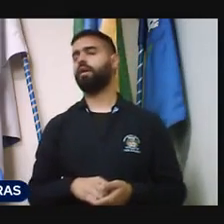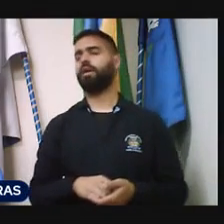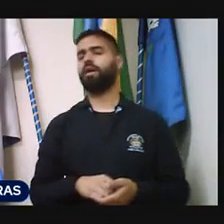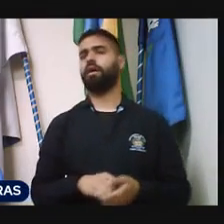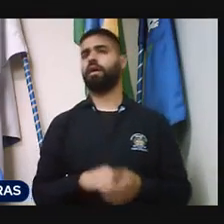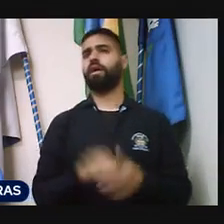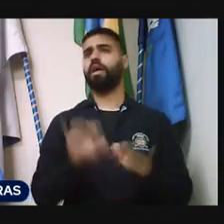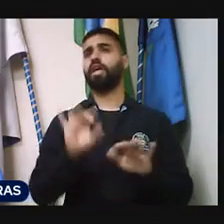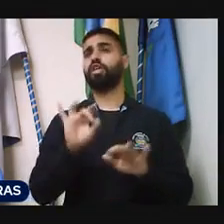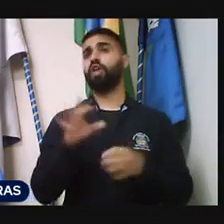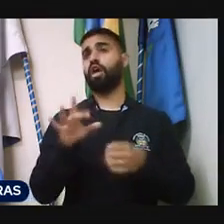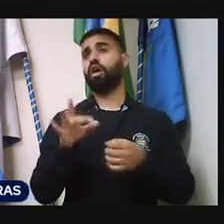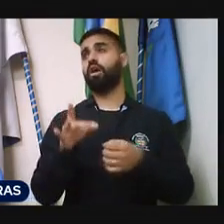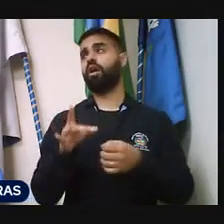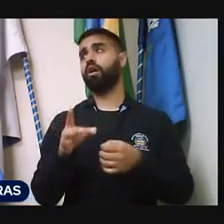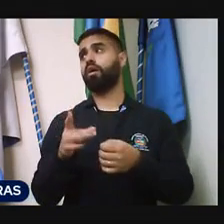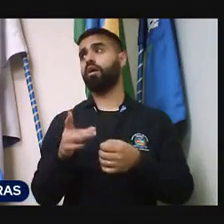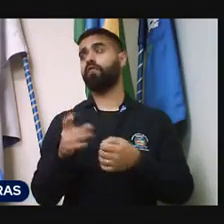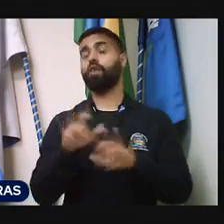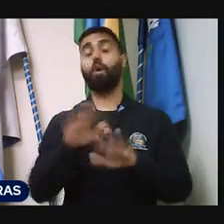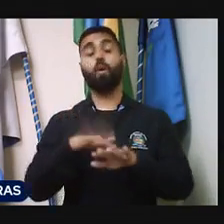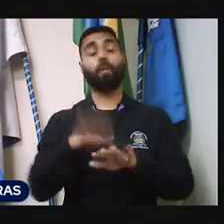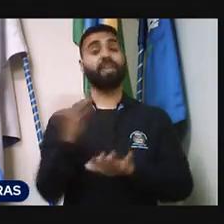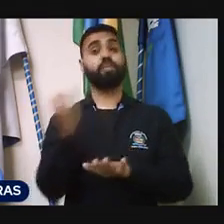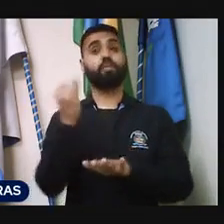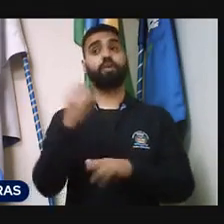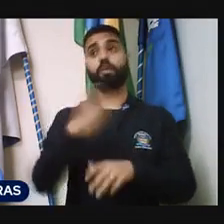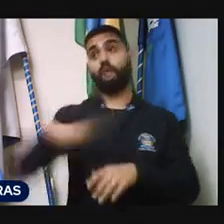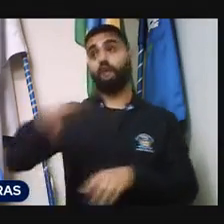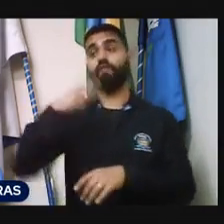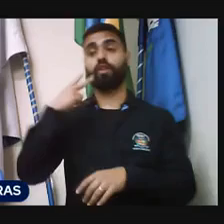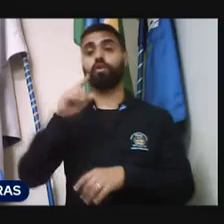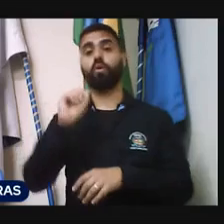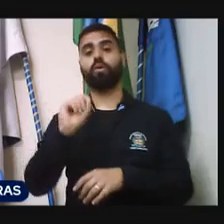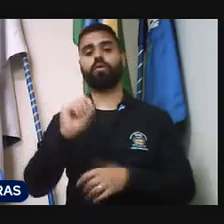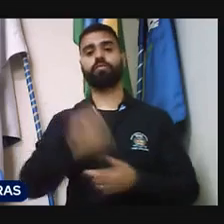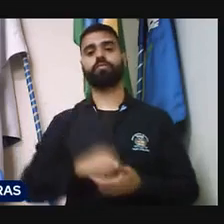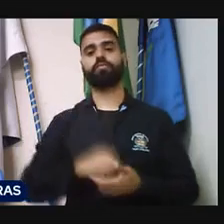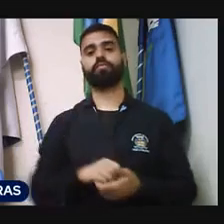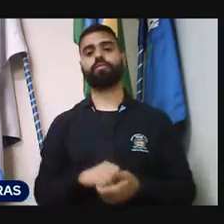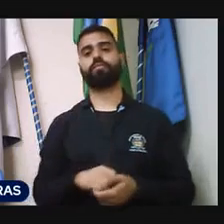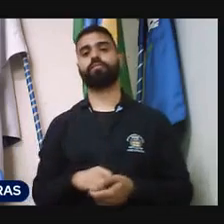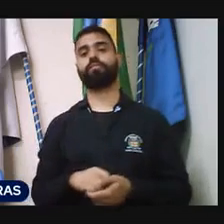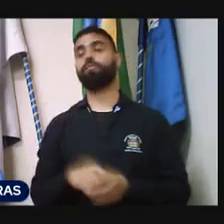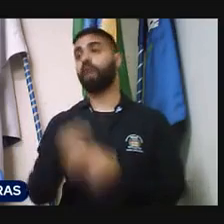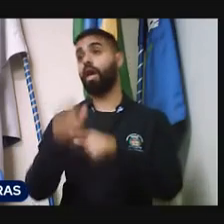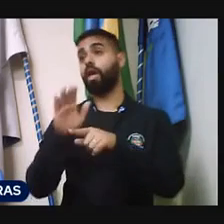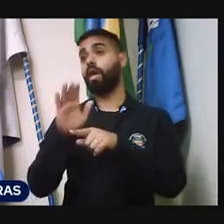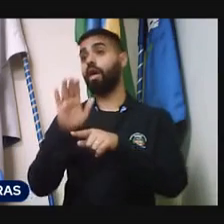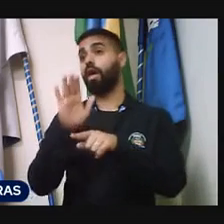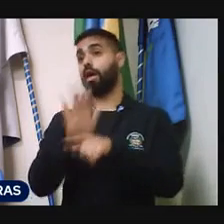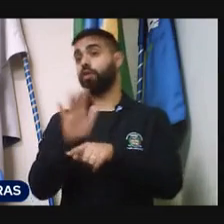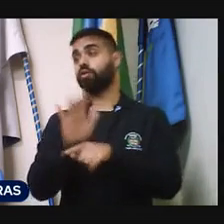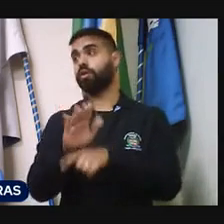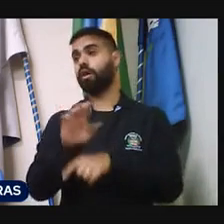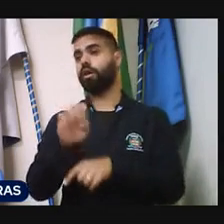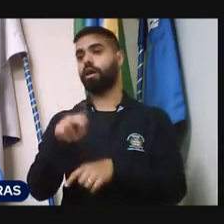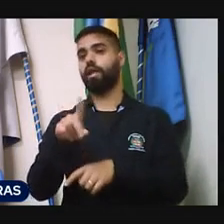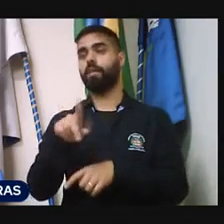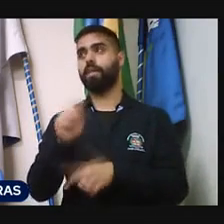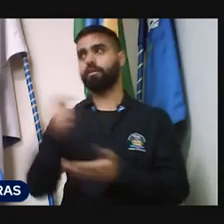vai chama devolução antecipada o mais importante para nós vereadores a gente apoiar apoiar a emenda